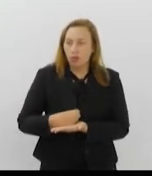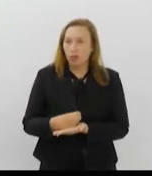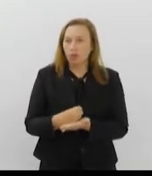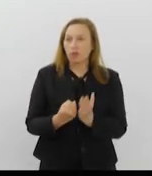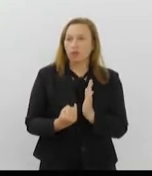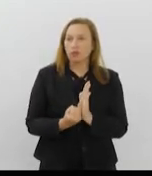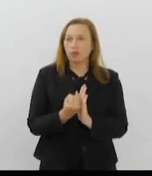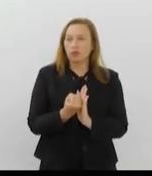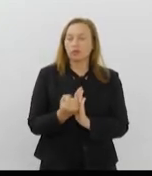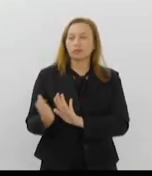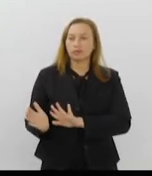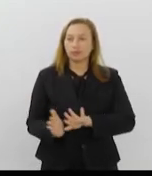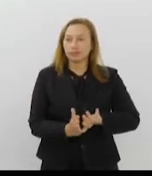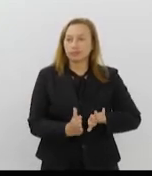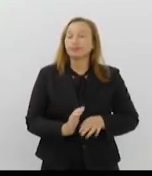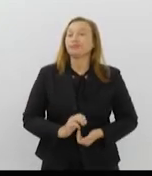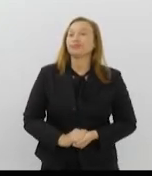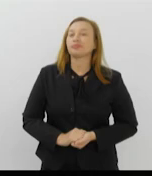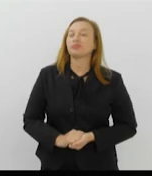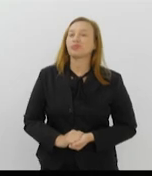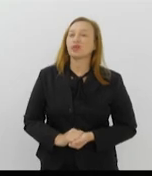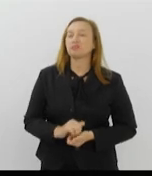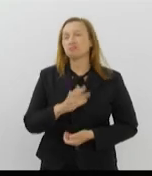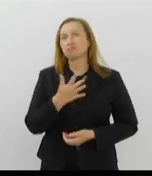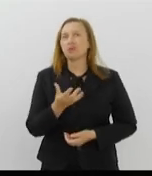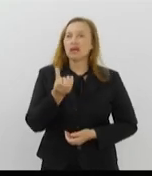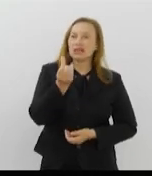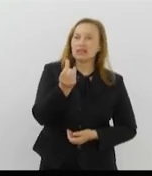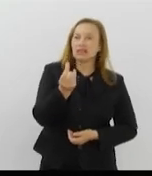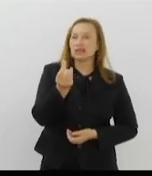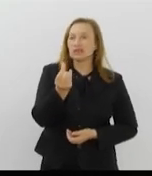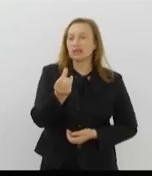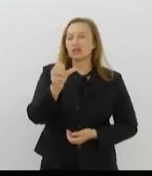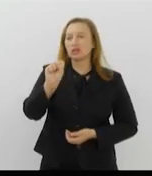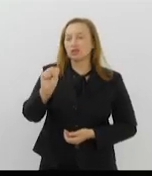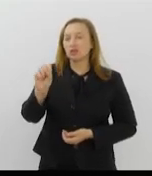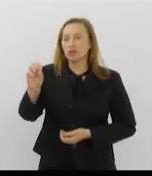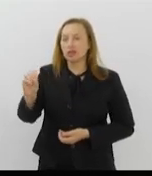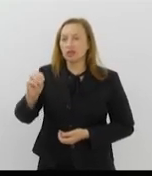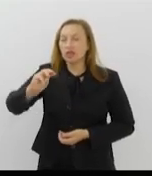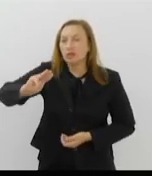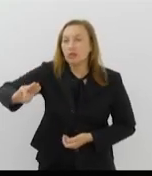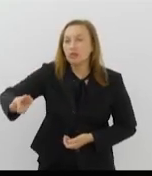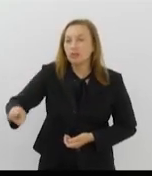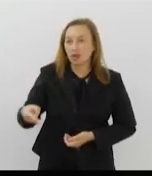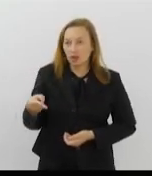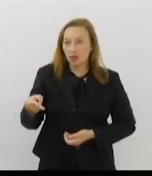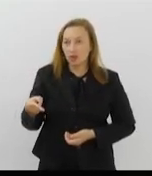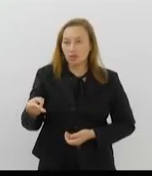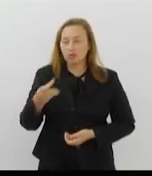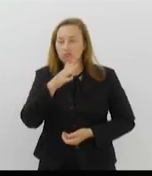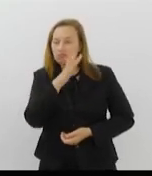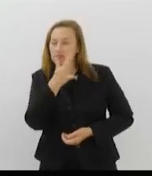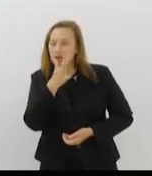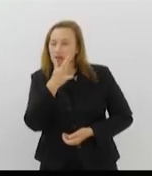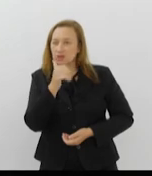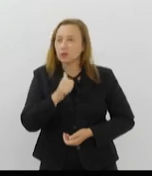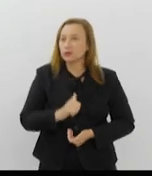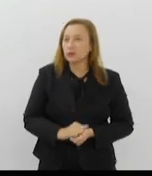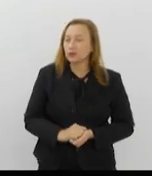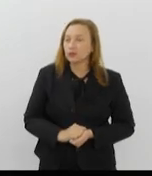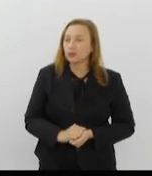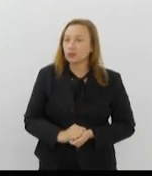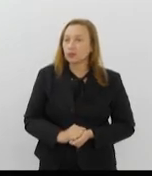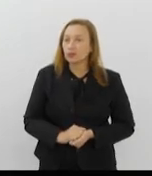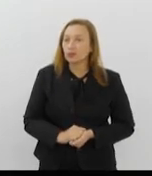Isso daria como 680 milhões suficientes para fazer